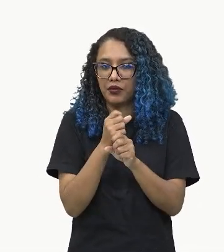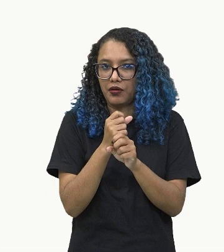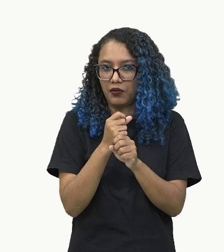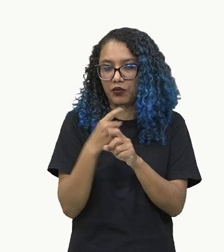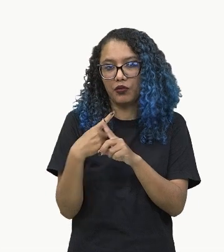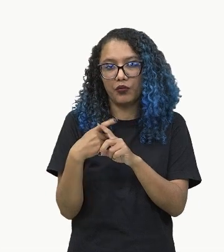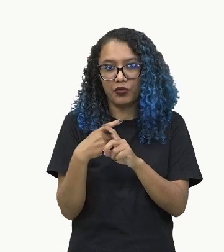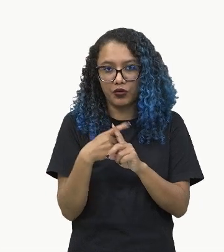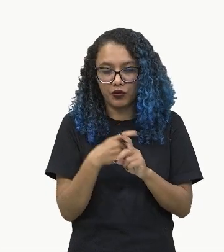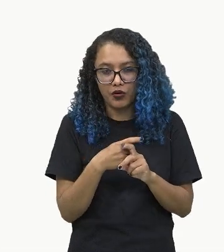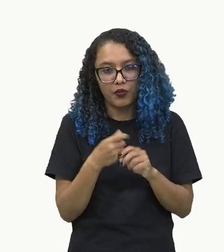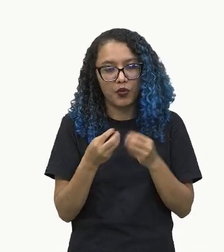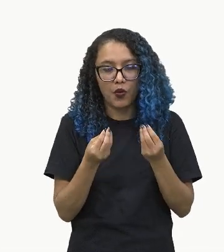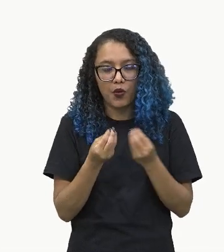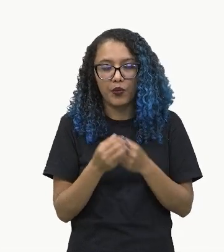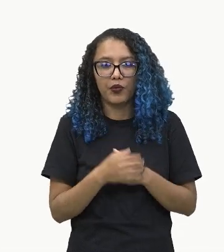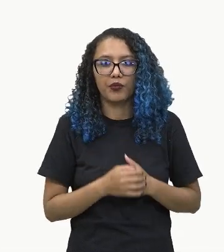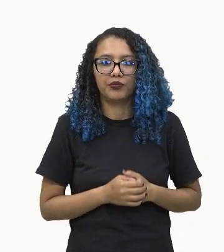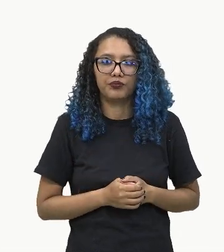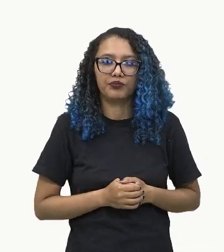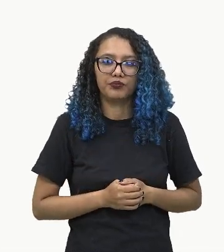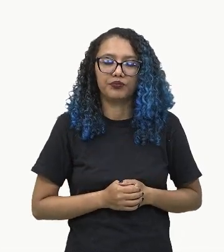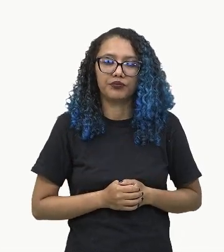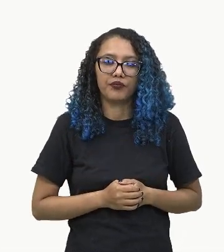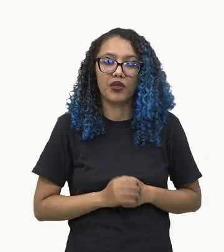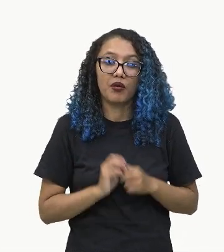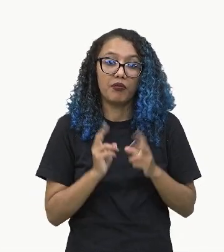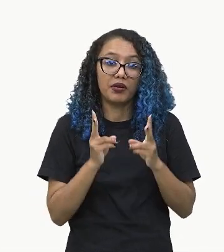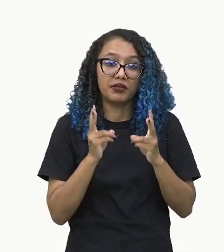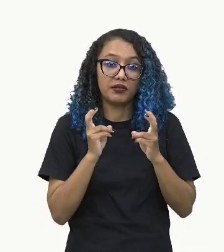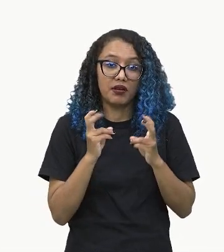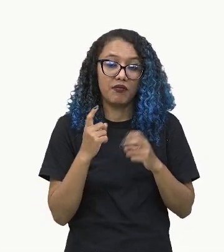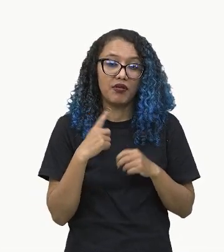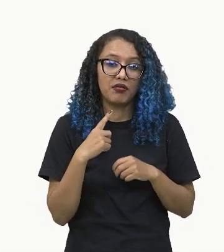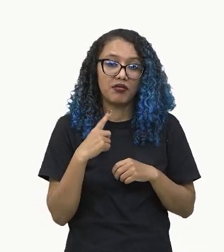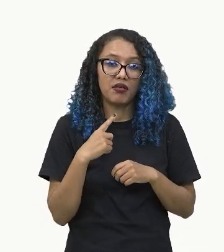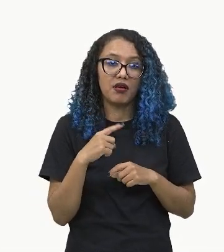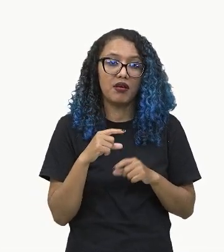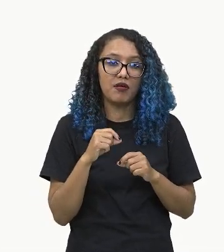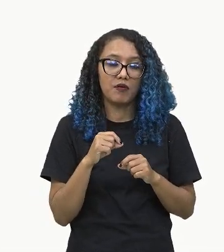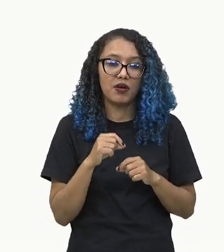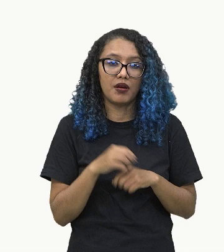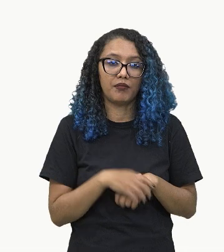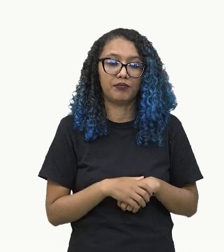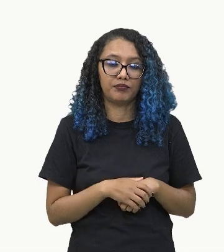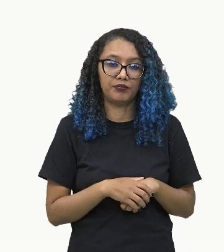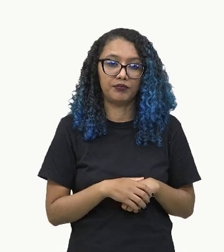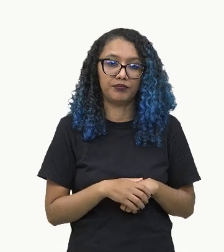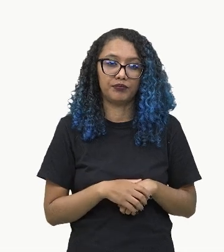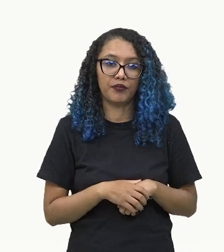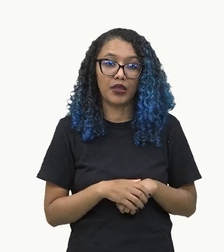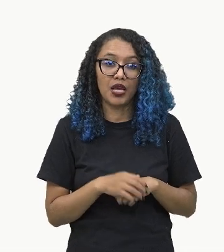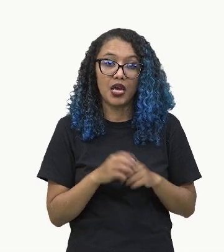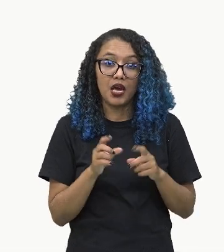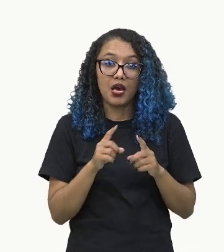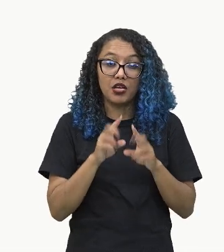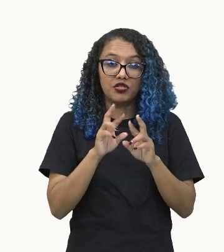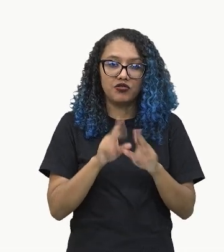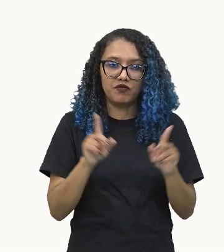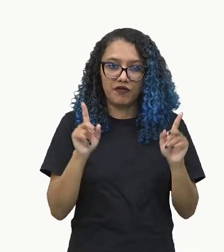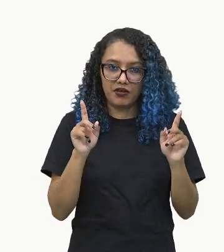Então, observe que ele está na forma de diferença de dois